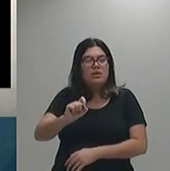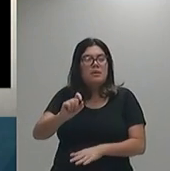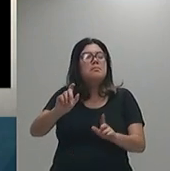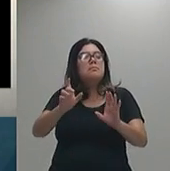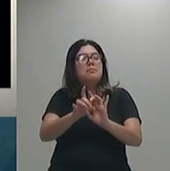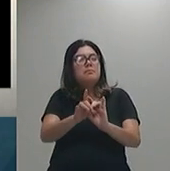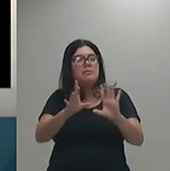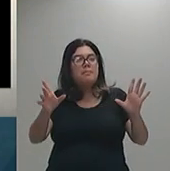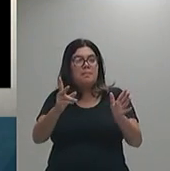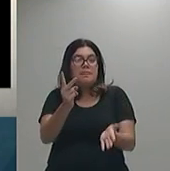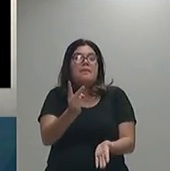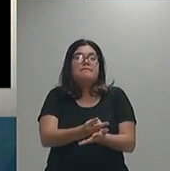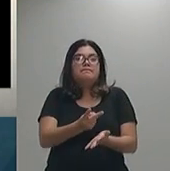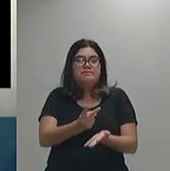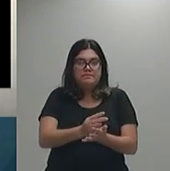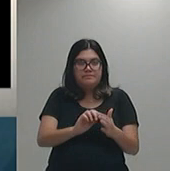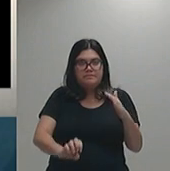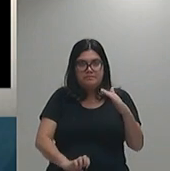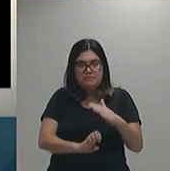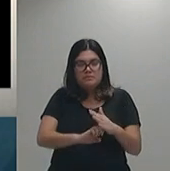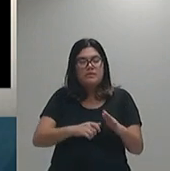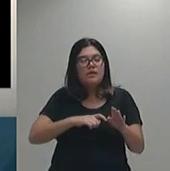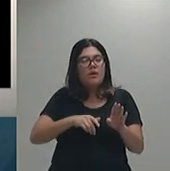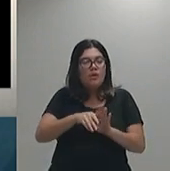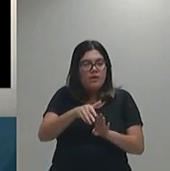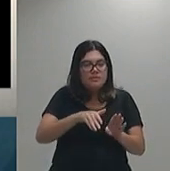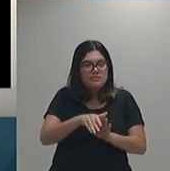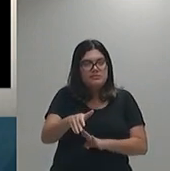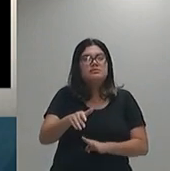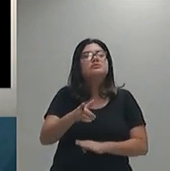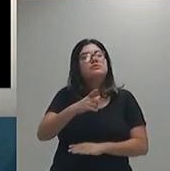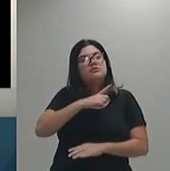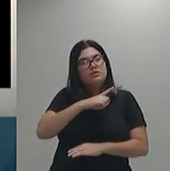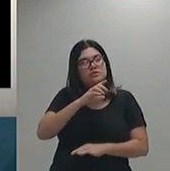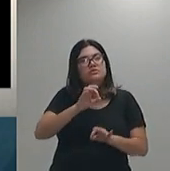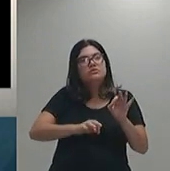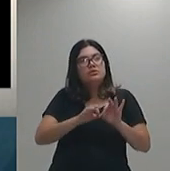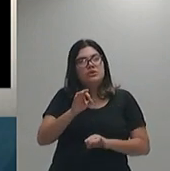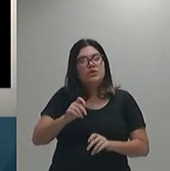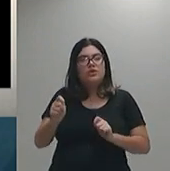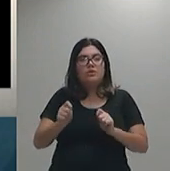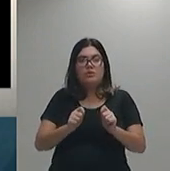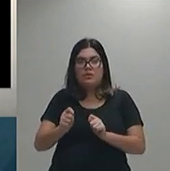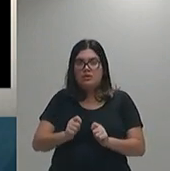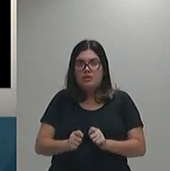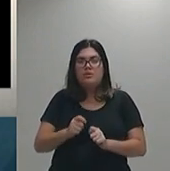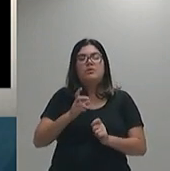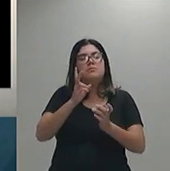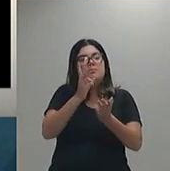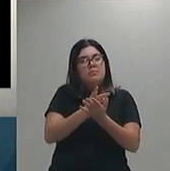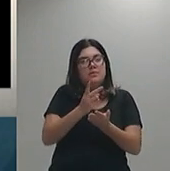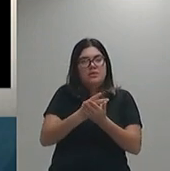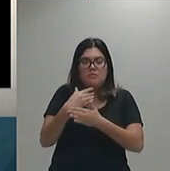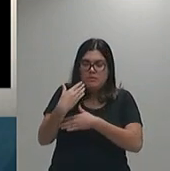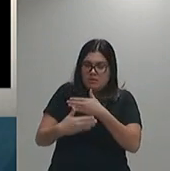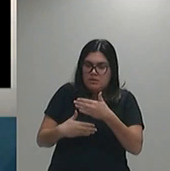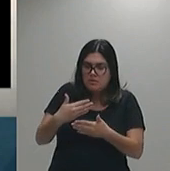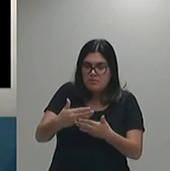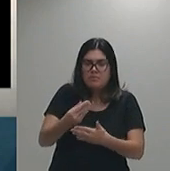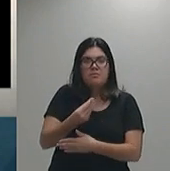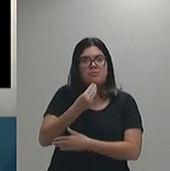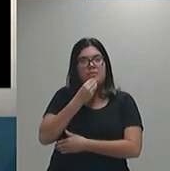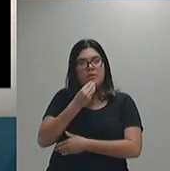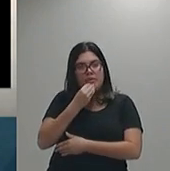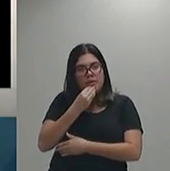mesma companhia sob a orientação de Celso mista controlador o réu do mesmo procedimento pudesse com o